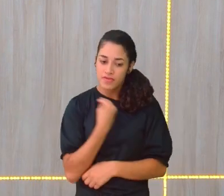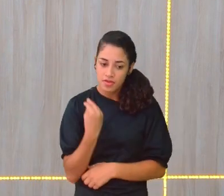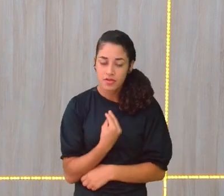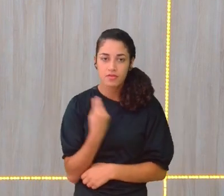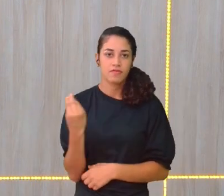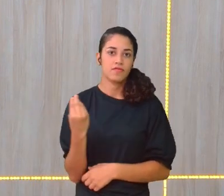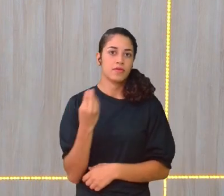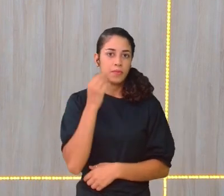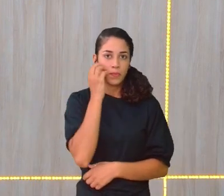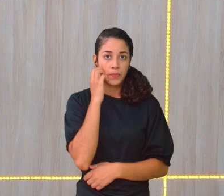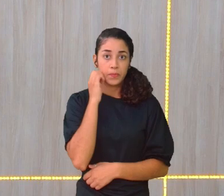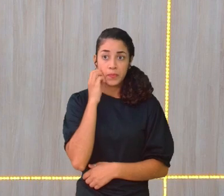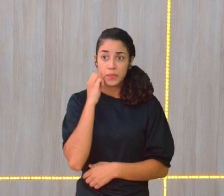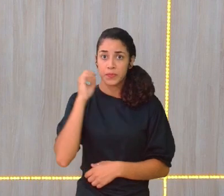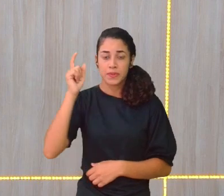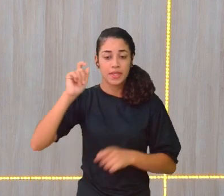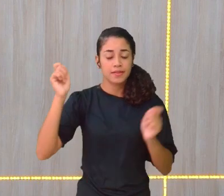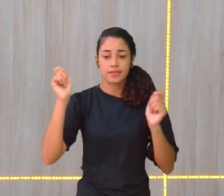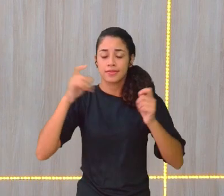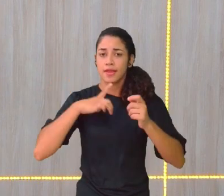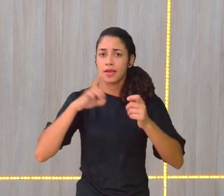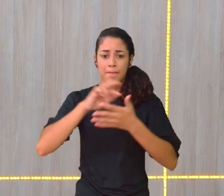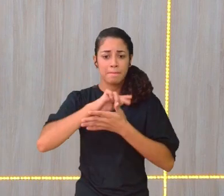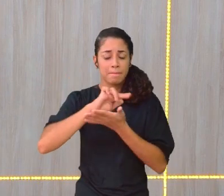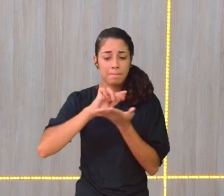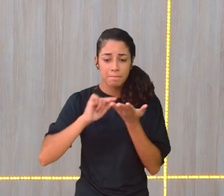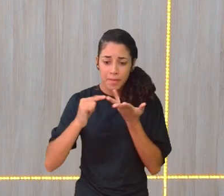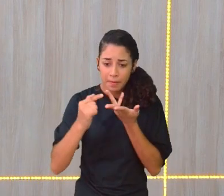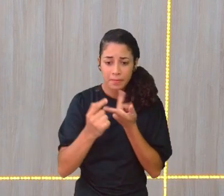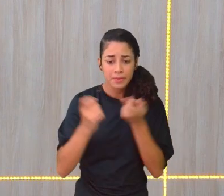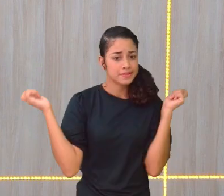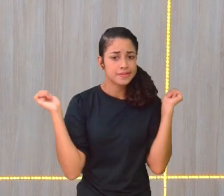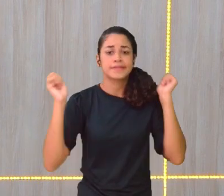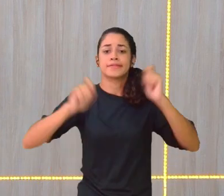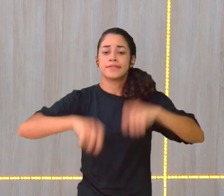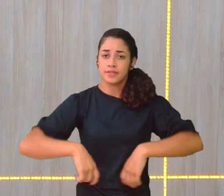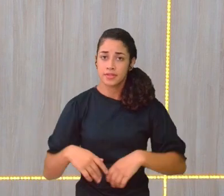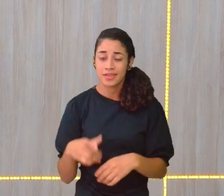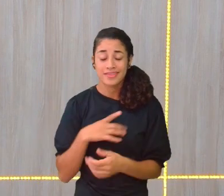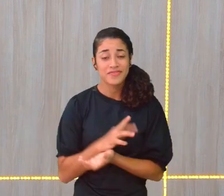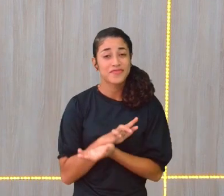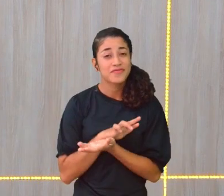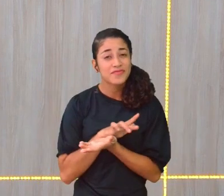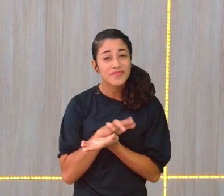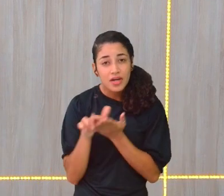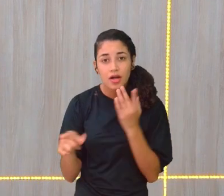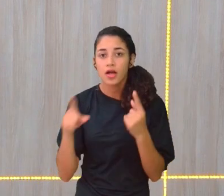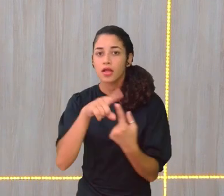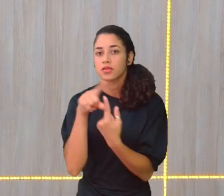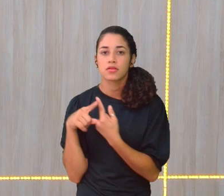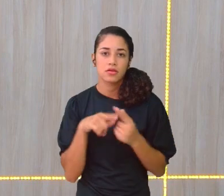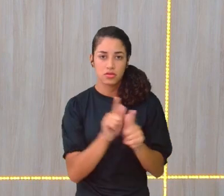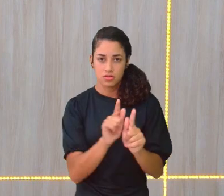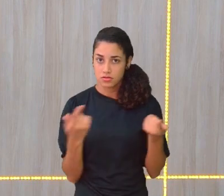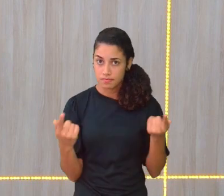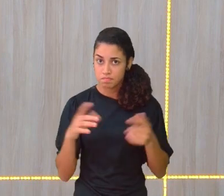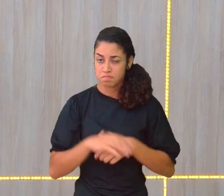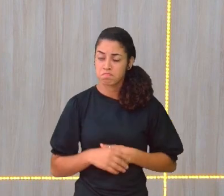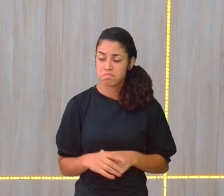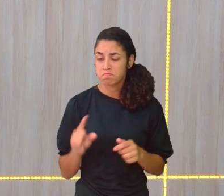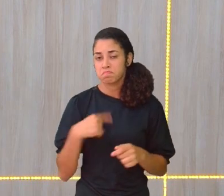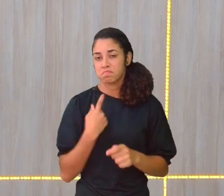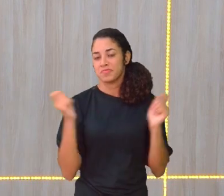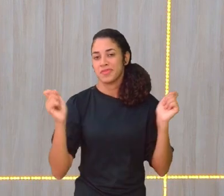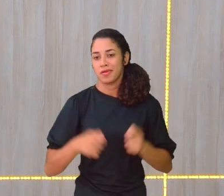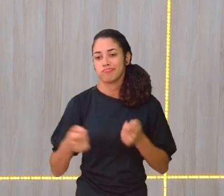uma elasticidade enorme. Então, existem vários tipos, não é, de gramática. E